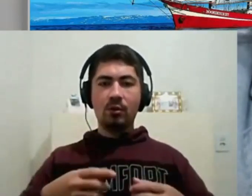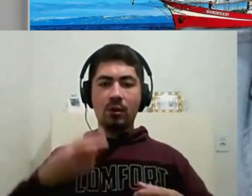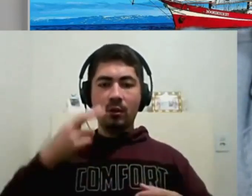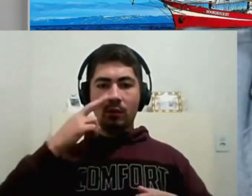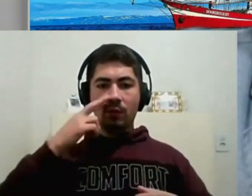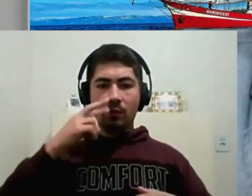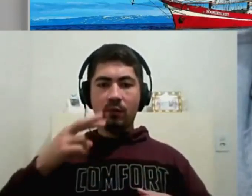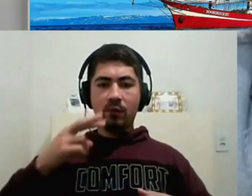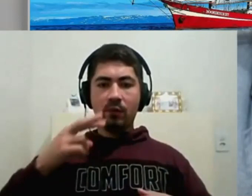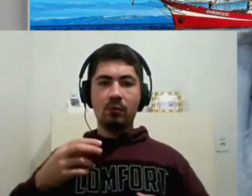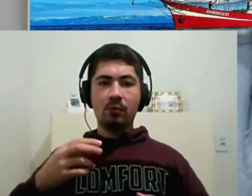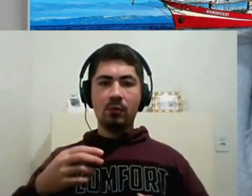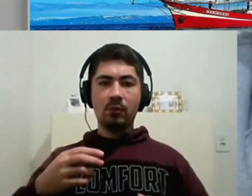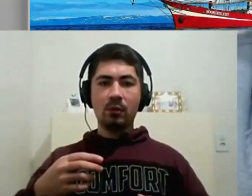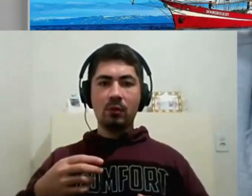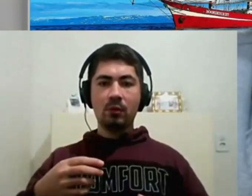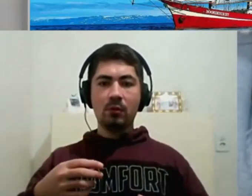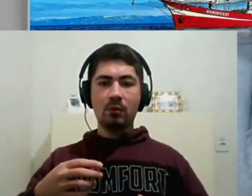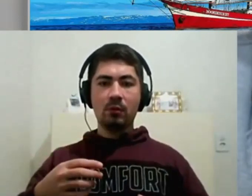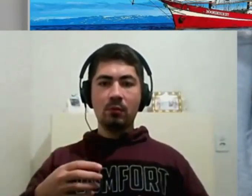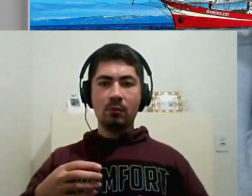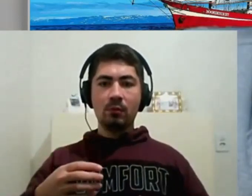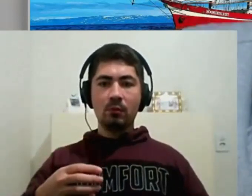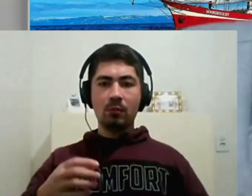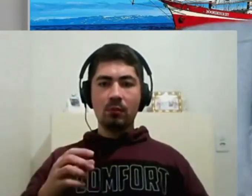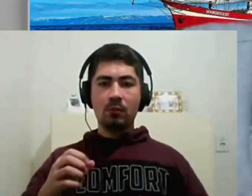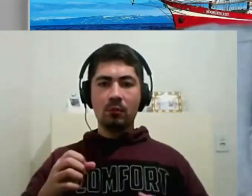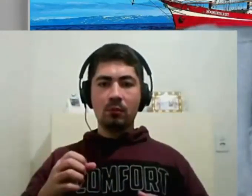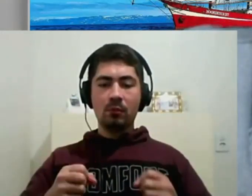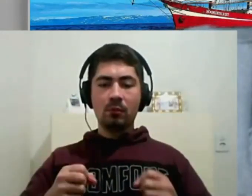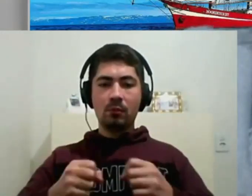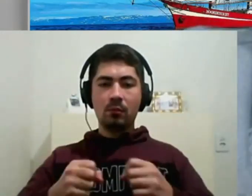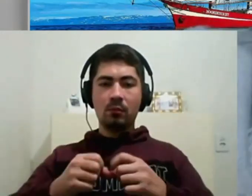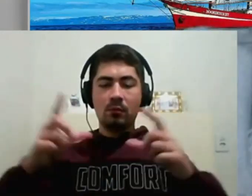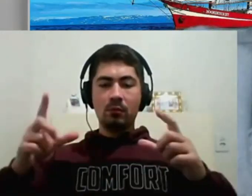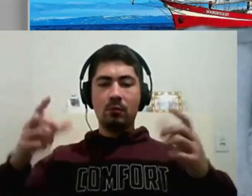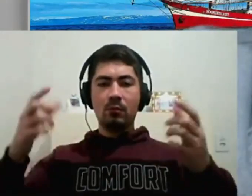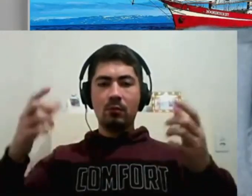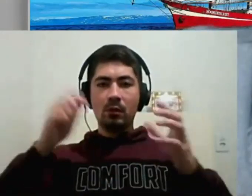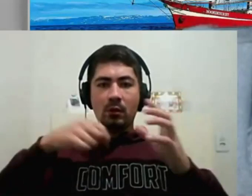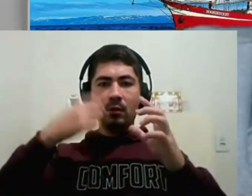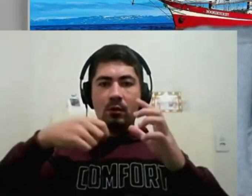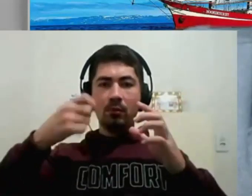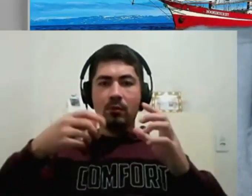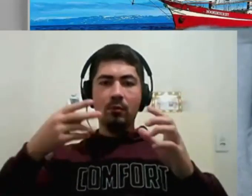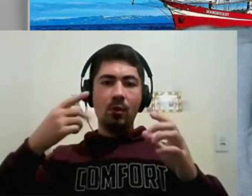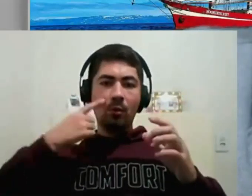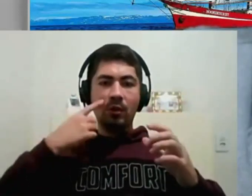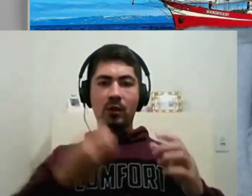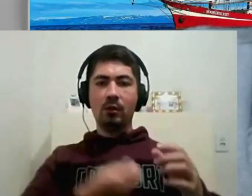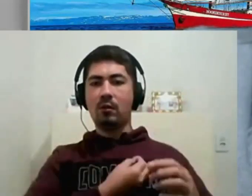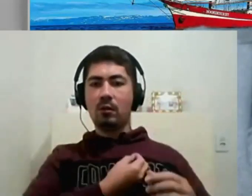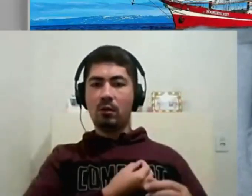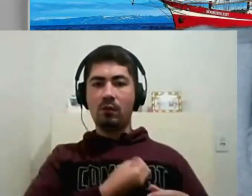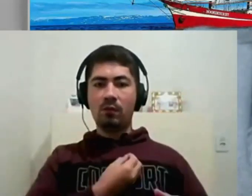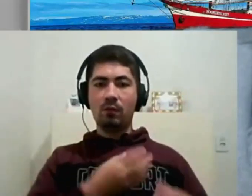por favor, Eliandro, entre, abre sua câmera aí, faz favor, para registrar a sua presença. E você, então,